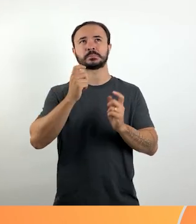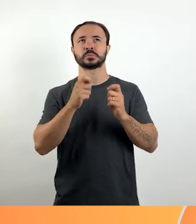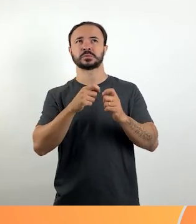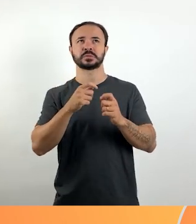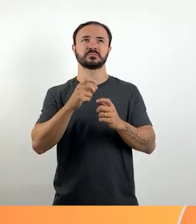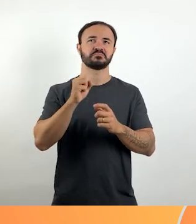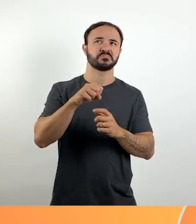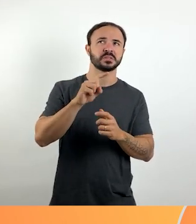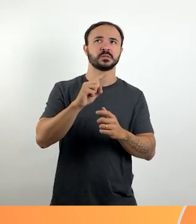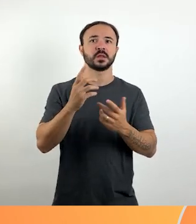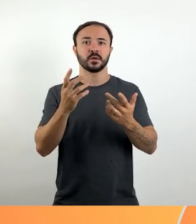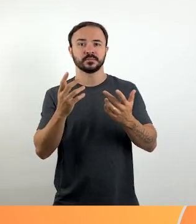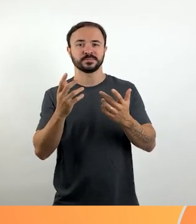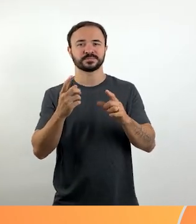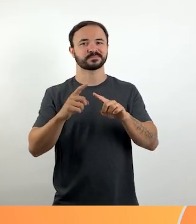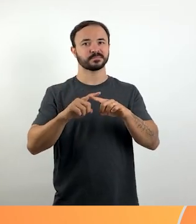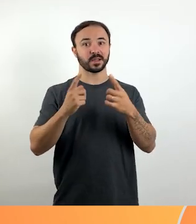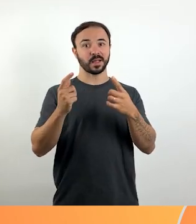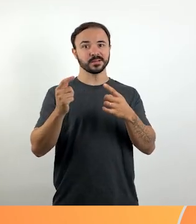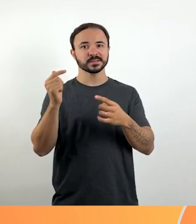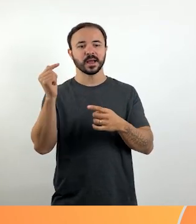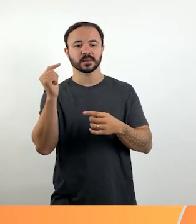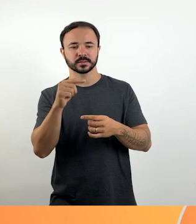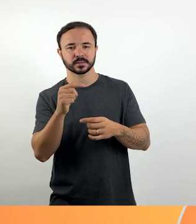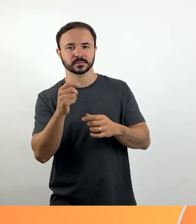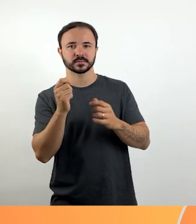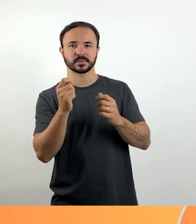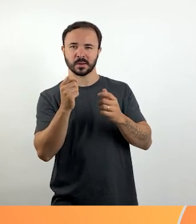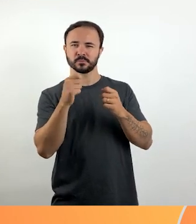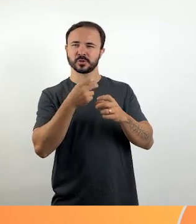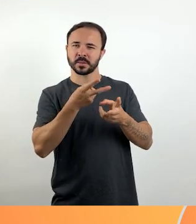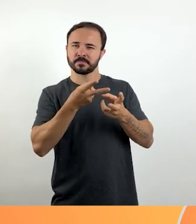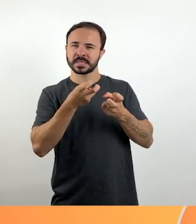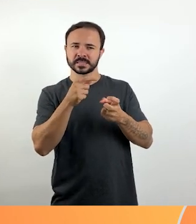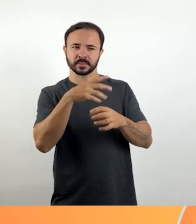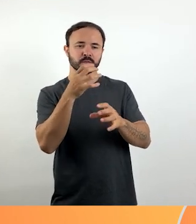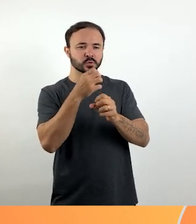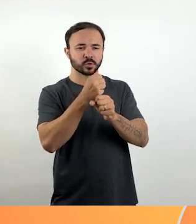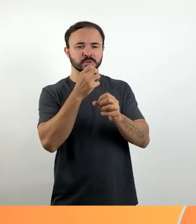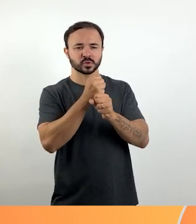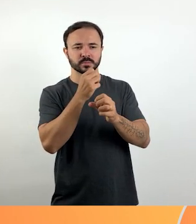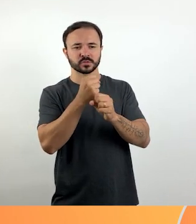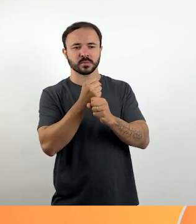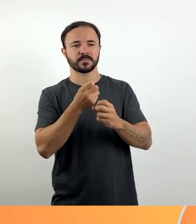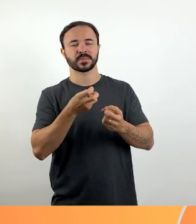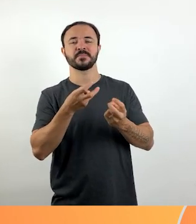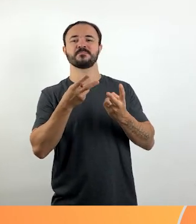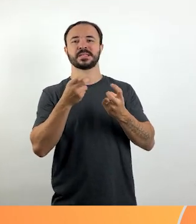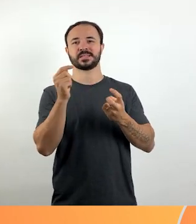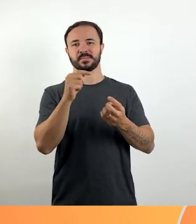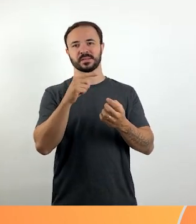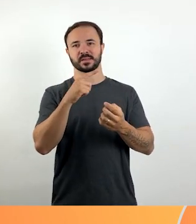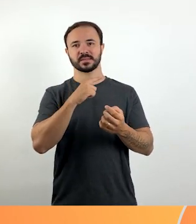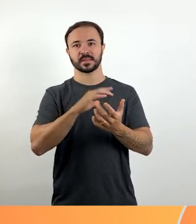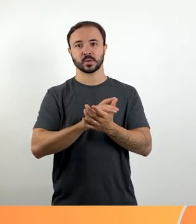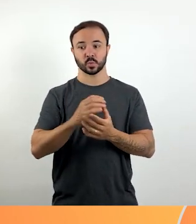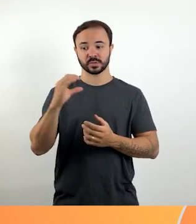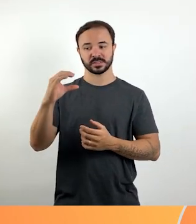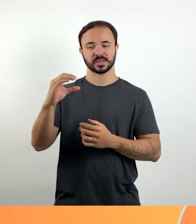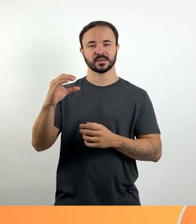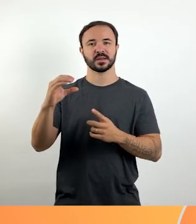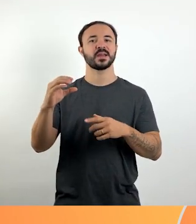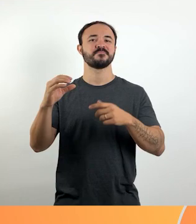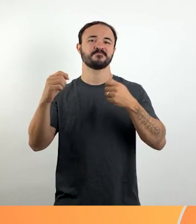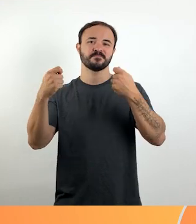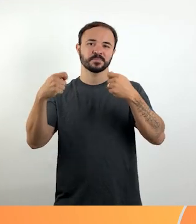dessa movimentação algébrica, quando a gente chega nessa expressão aqui, dá para observar que o C realmente ele tem que